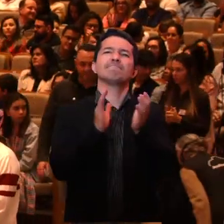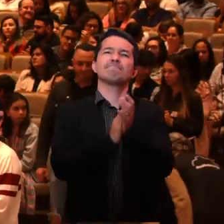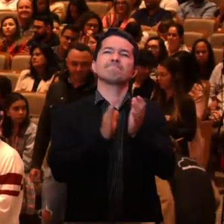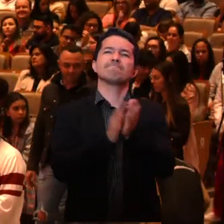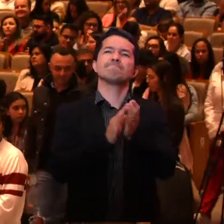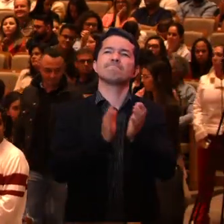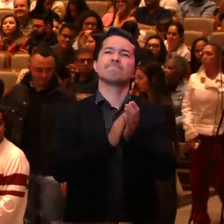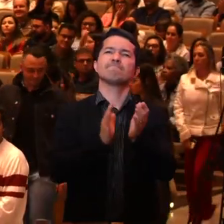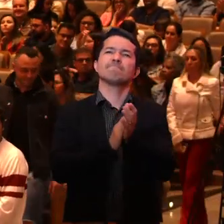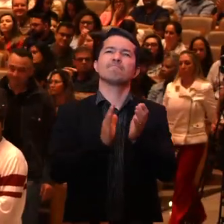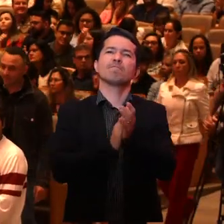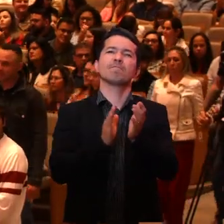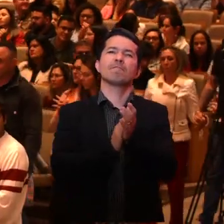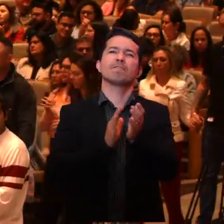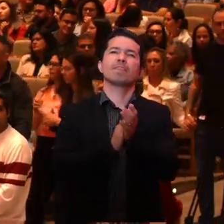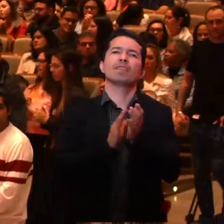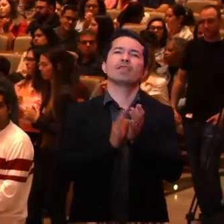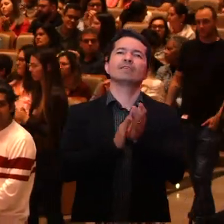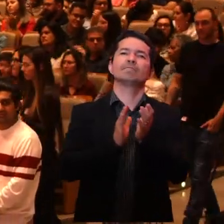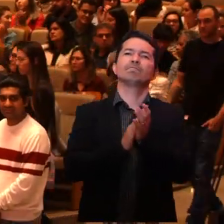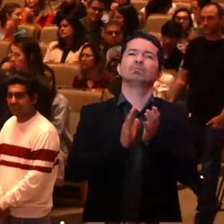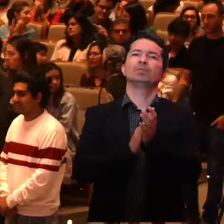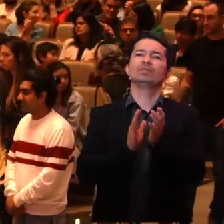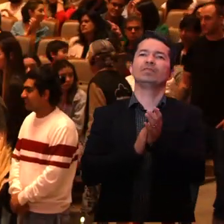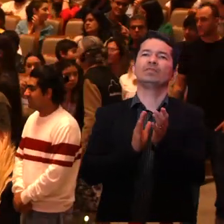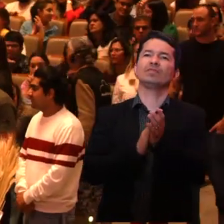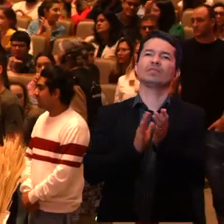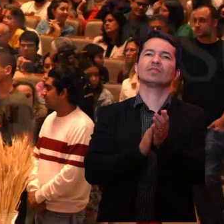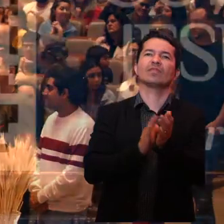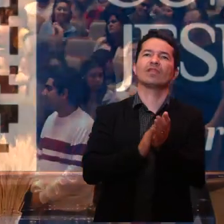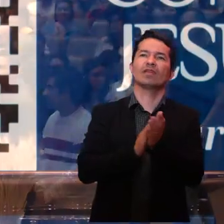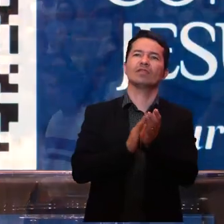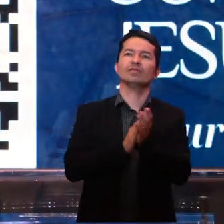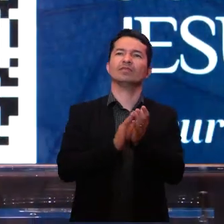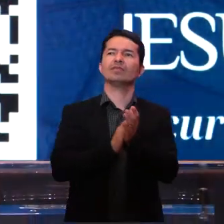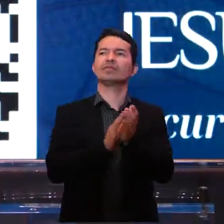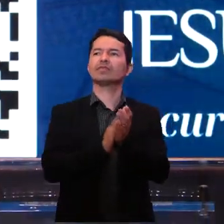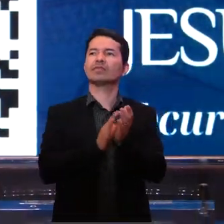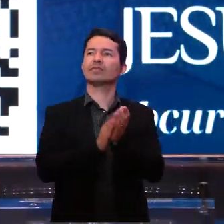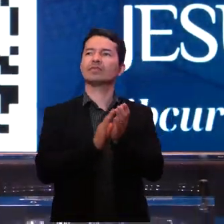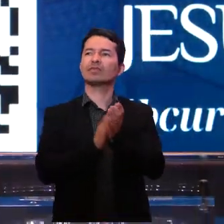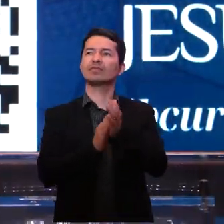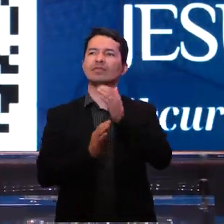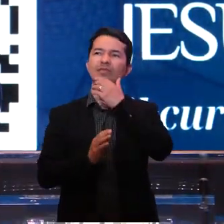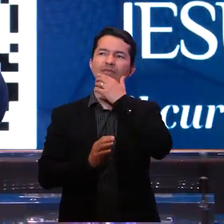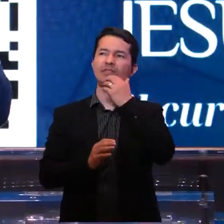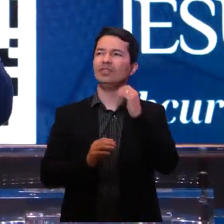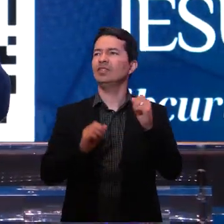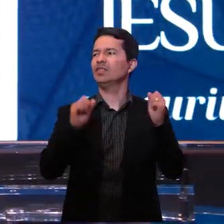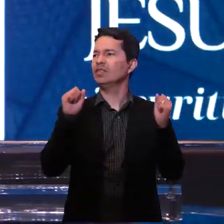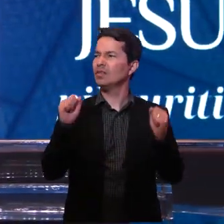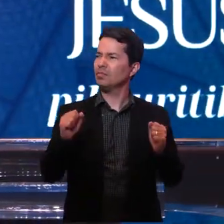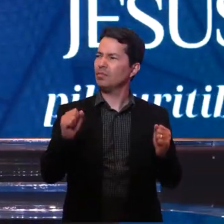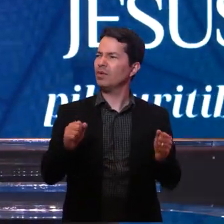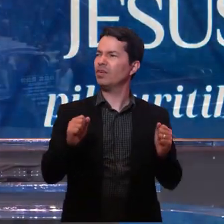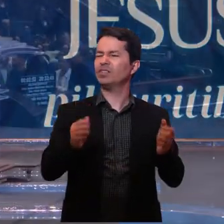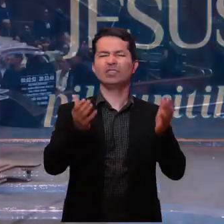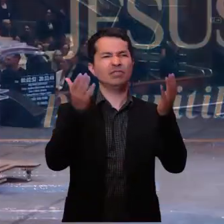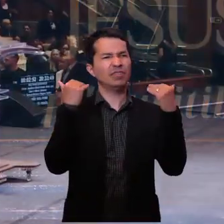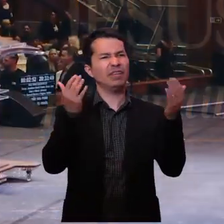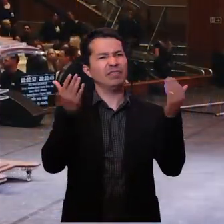Ah, pode vir, tem mais gente. Pode vir, pode vir, pode vir, pode vir, pode